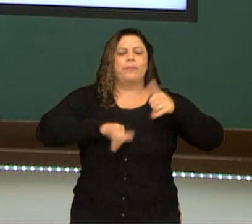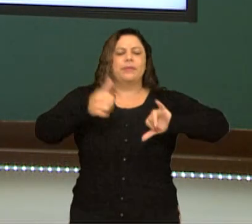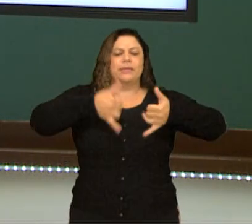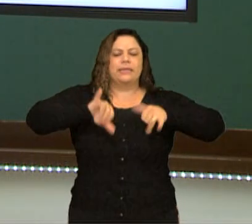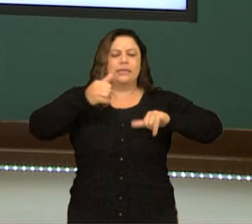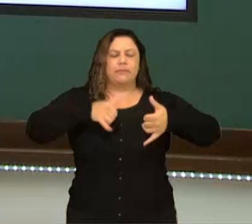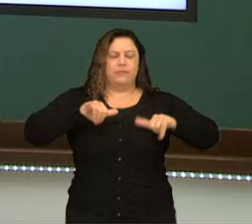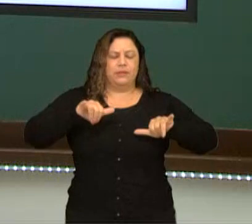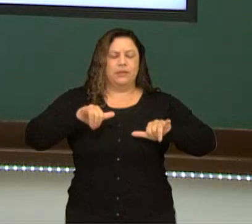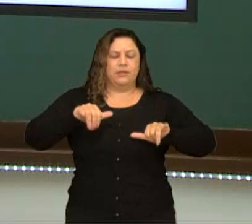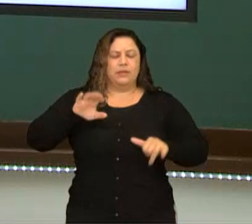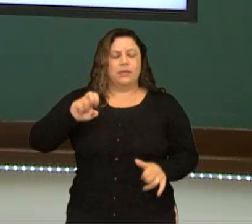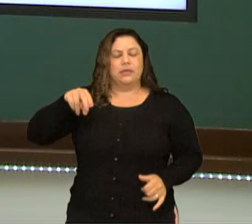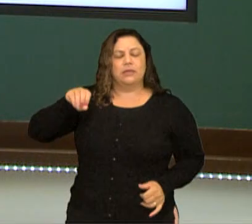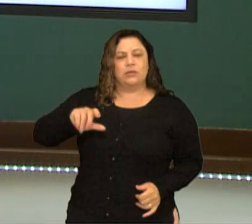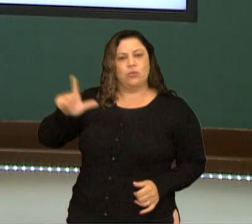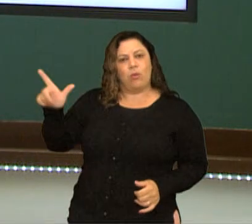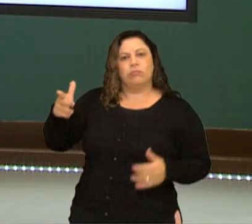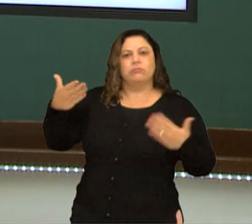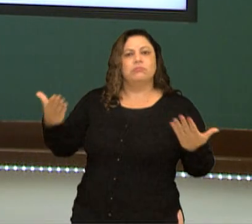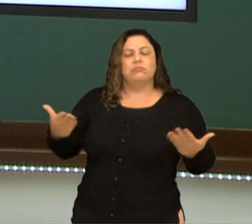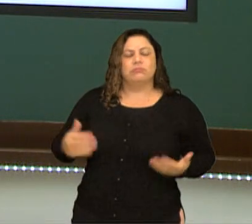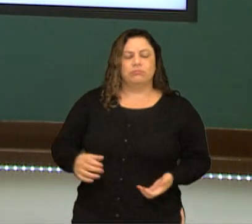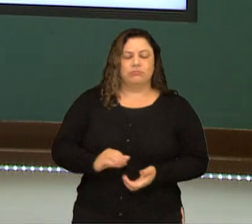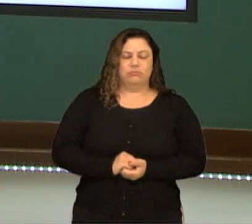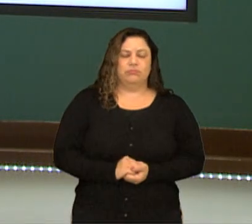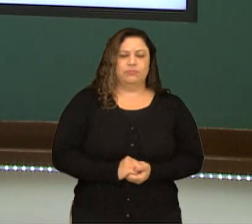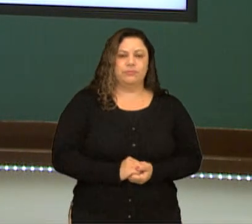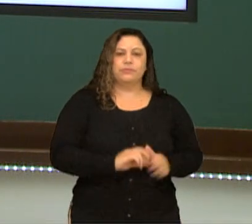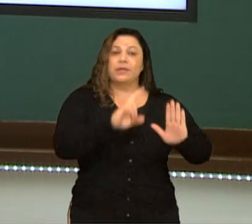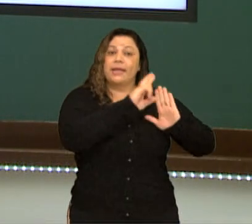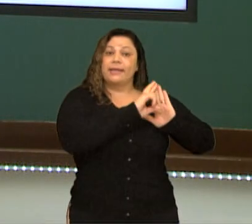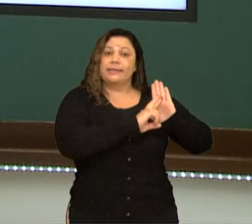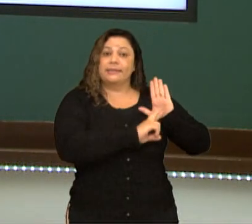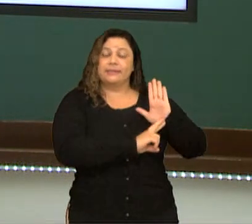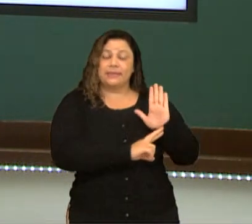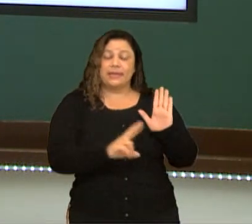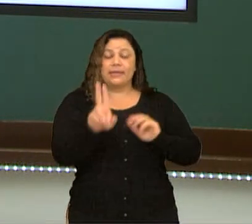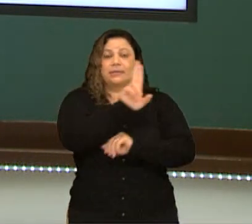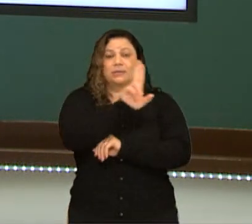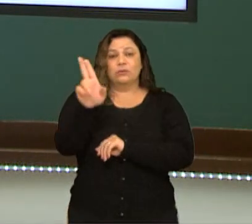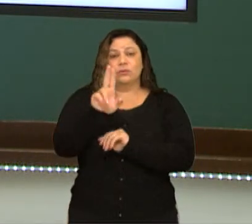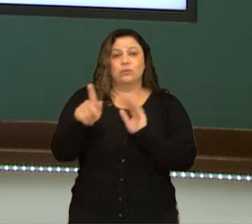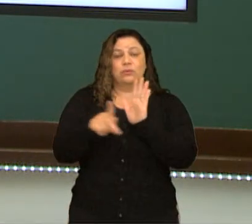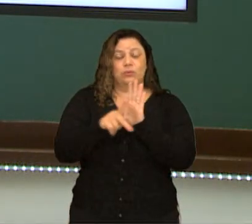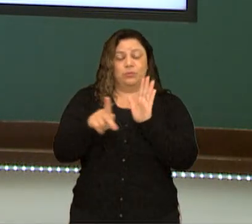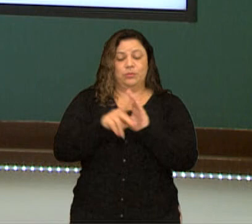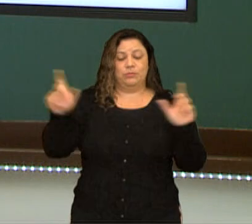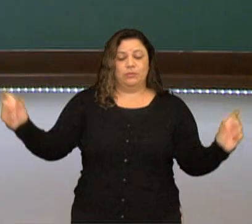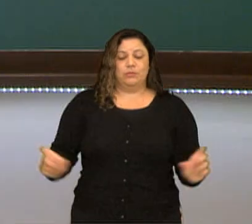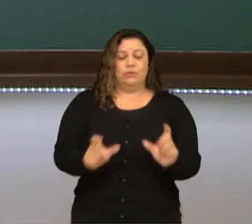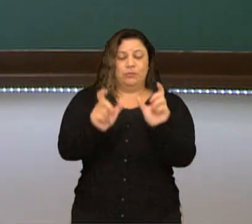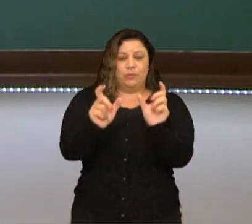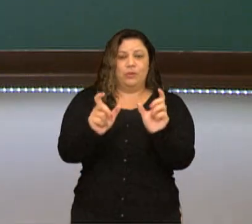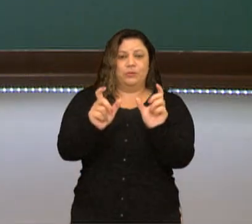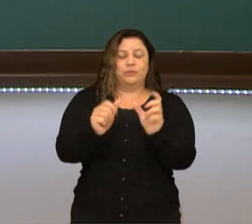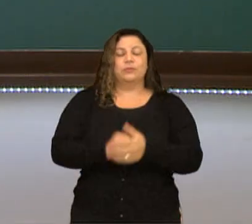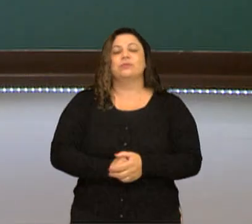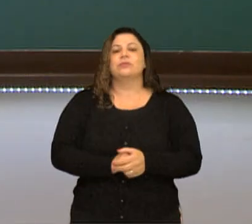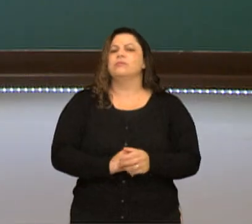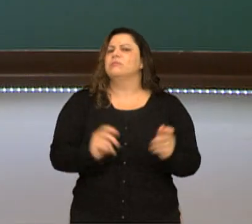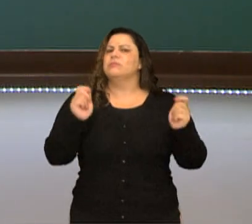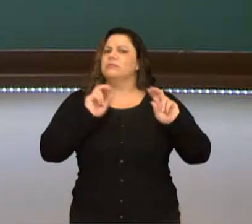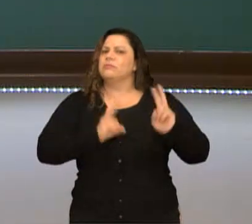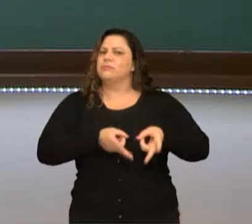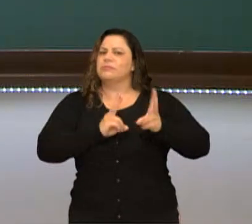que pertence à função química enol? A regra de nomenclatura para os compostos orgânicos